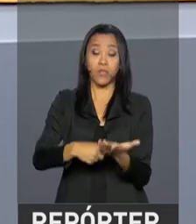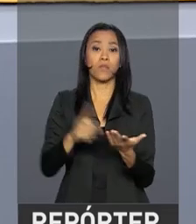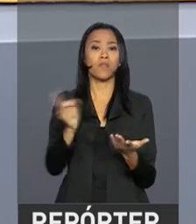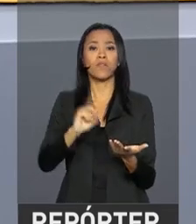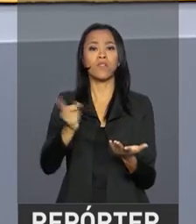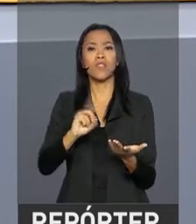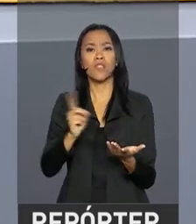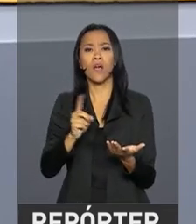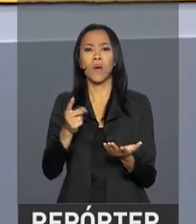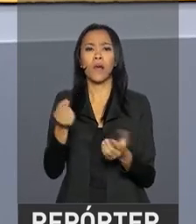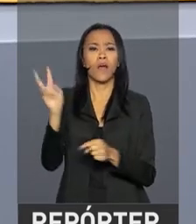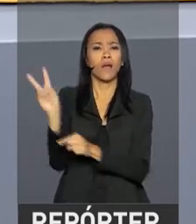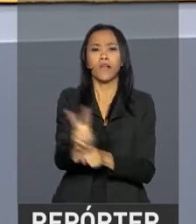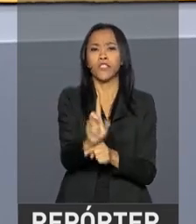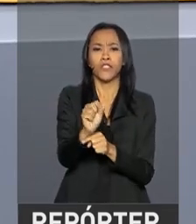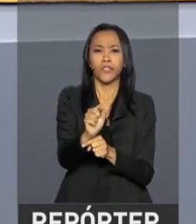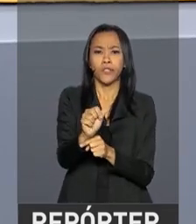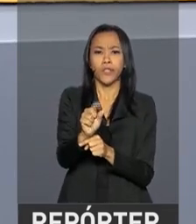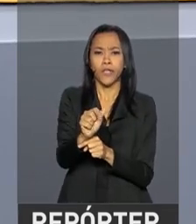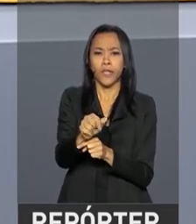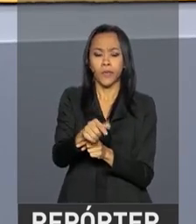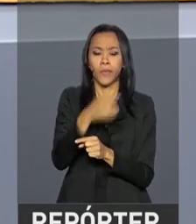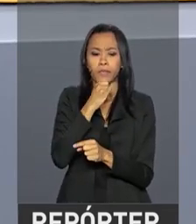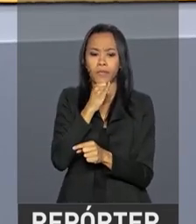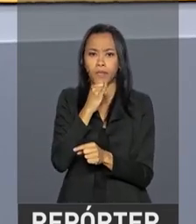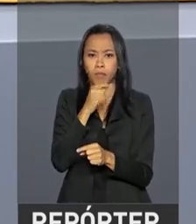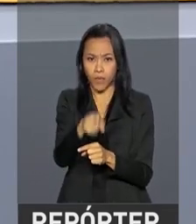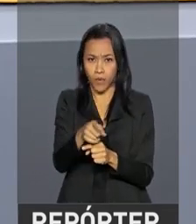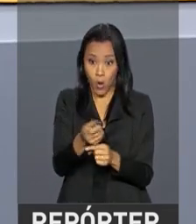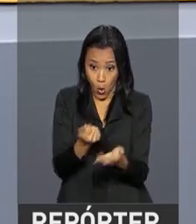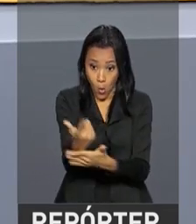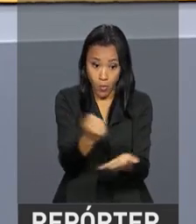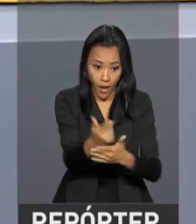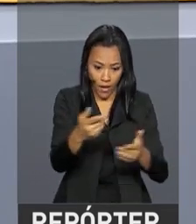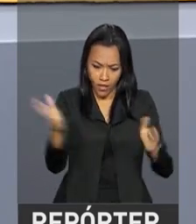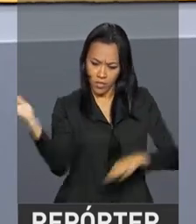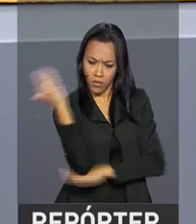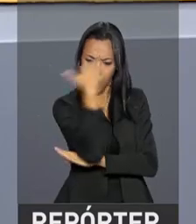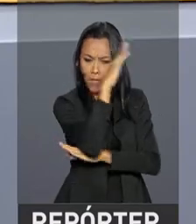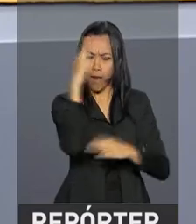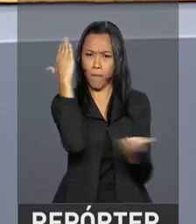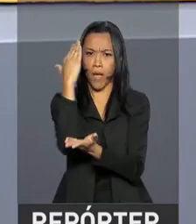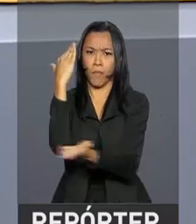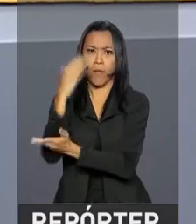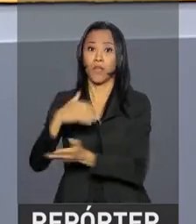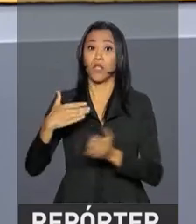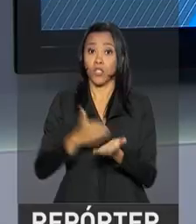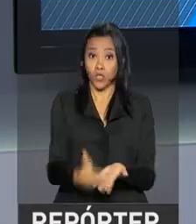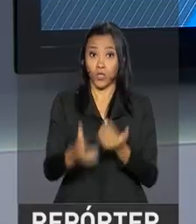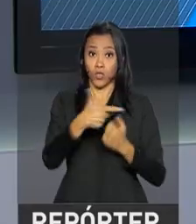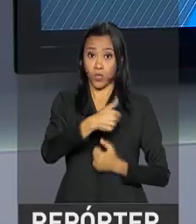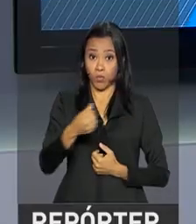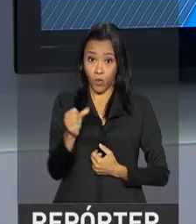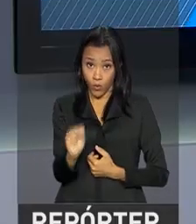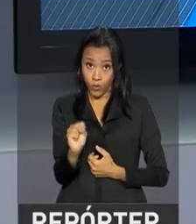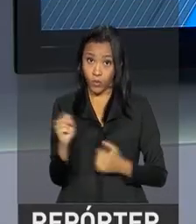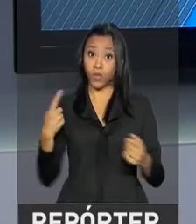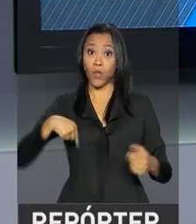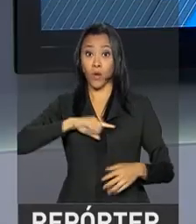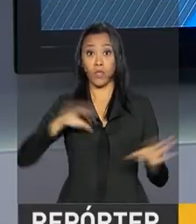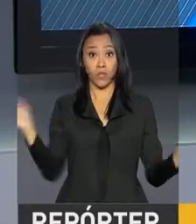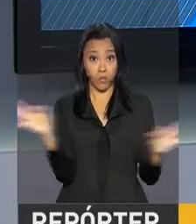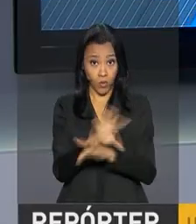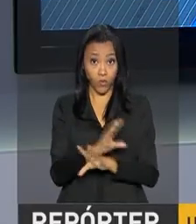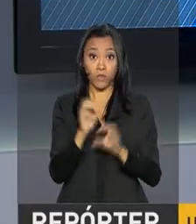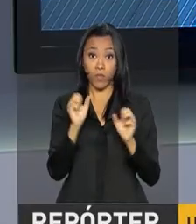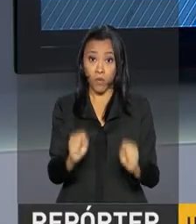e nem financiar a soja cultivada em áreas desmatadas do bioma a partir de julho de 2008 nós ficamos por